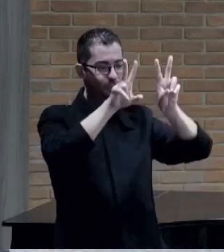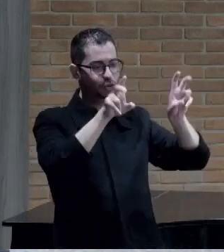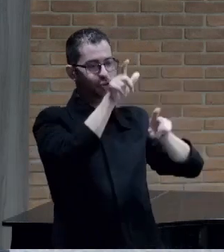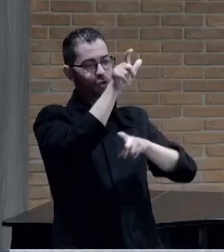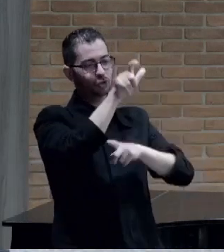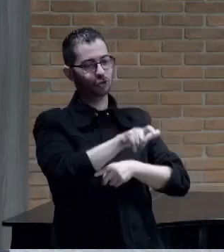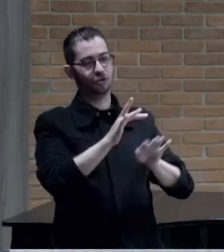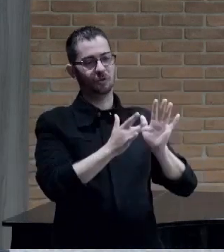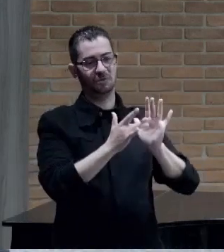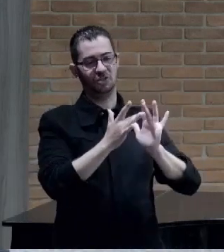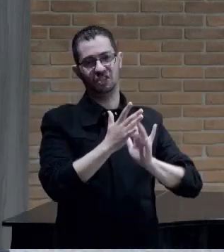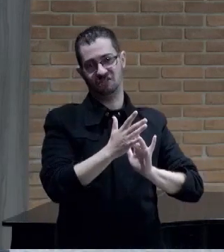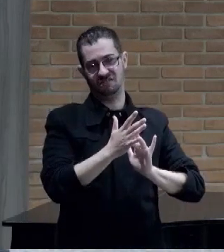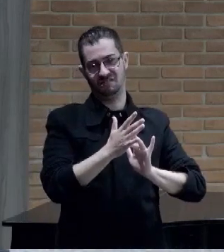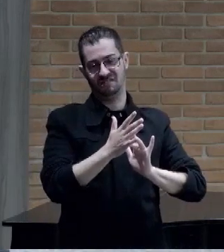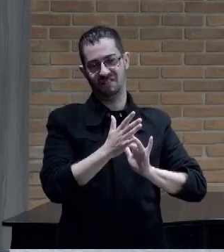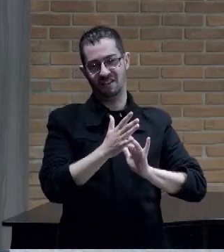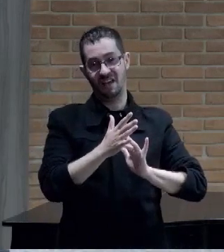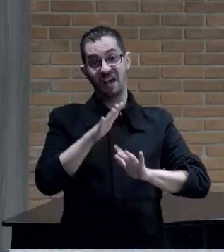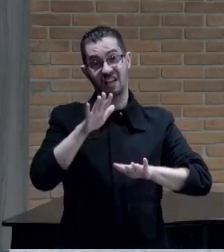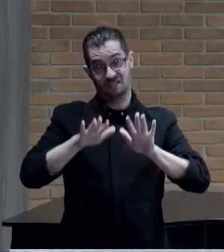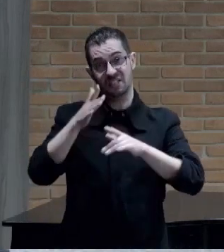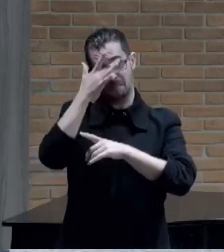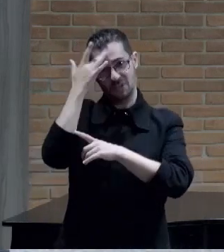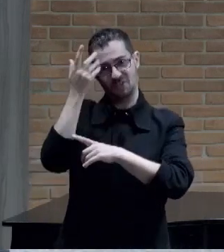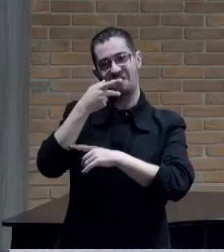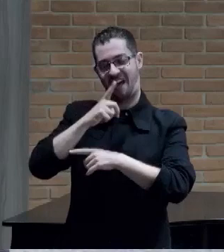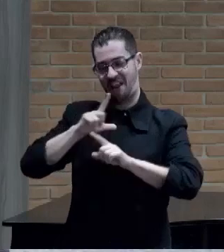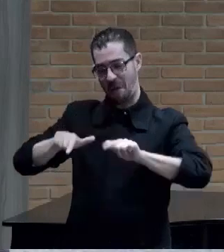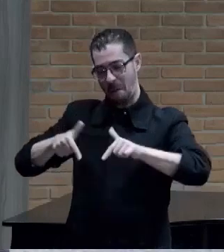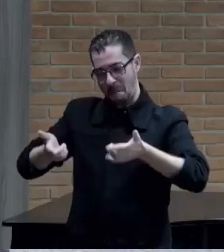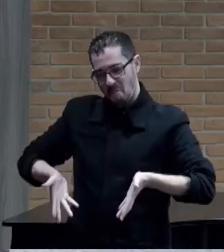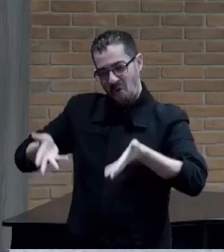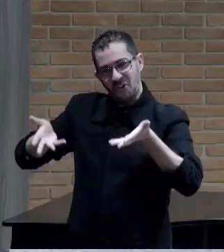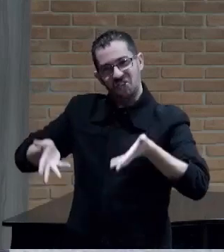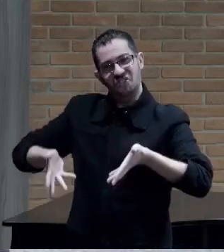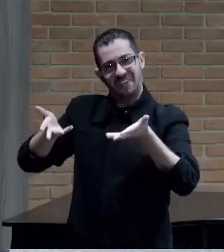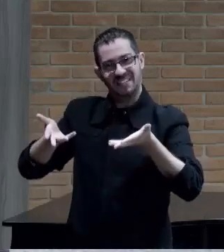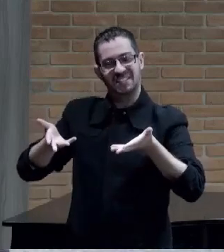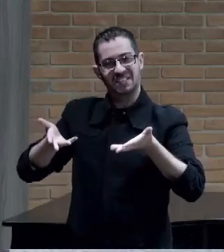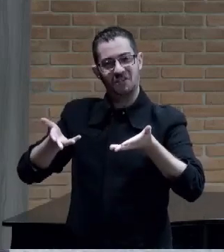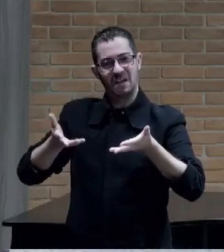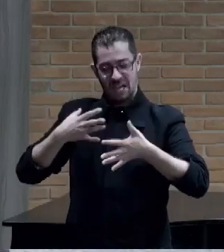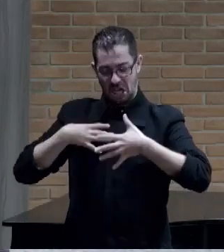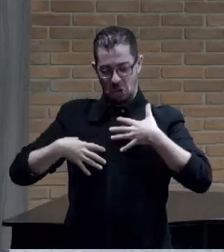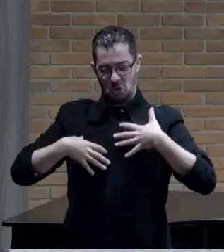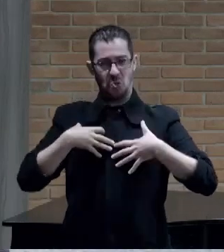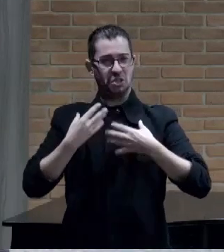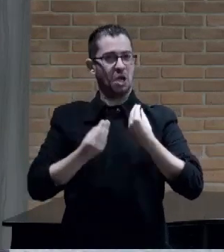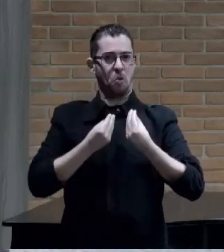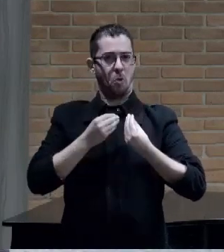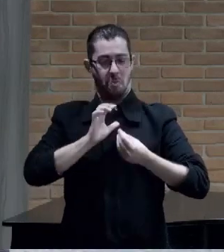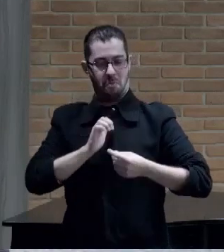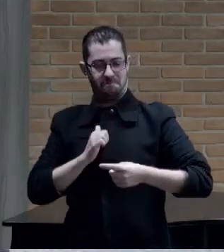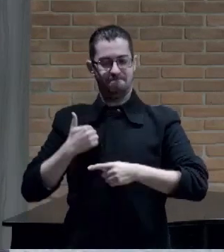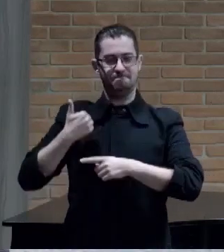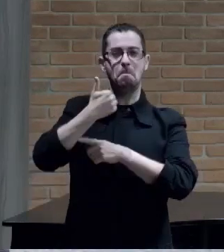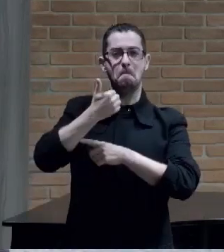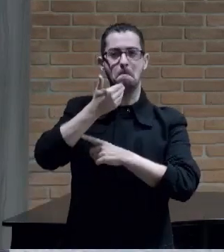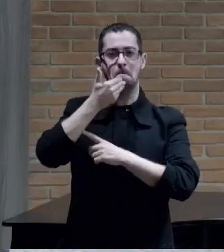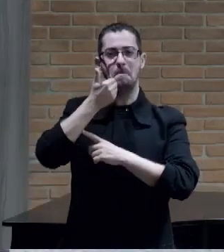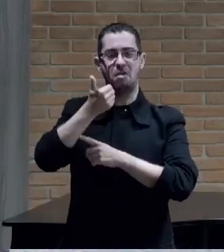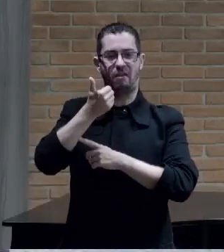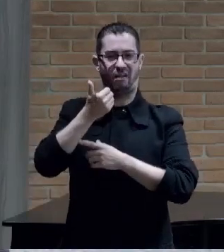sobre motivação. Como que você vai superar as angústias, as aflições com motivação?